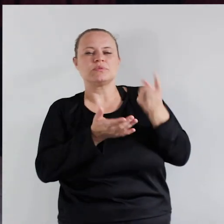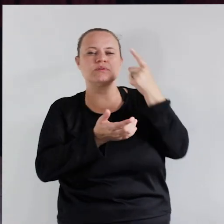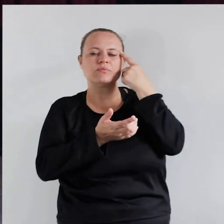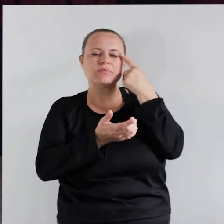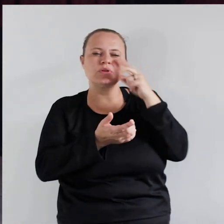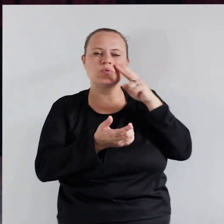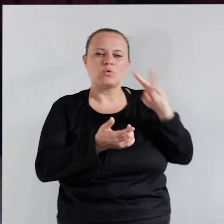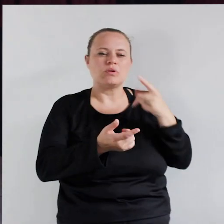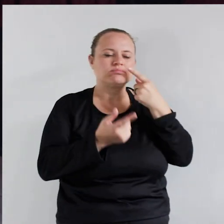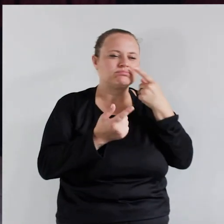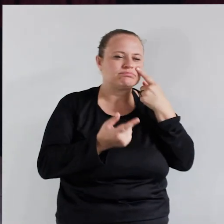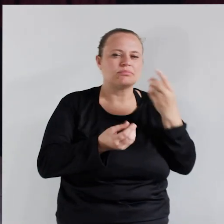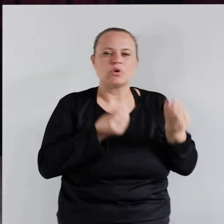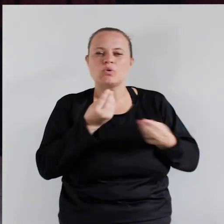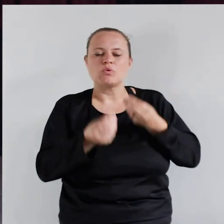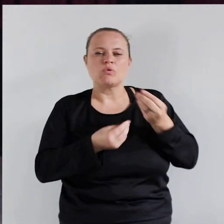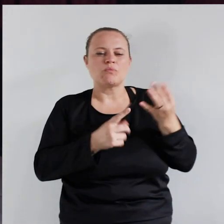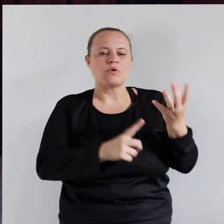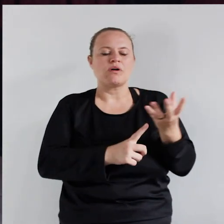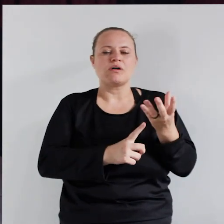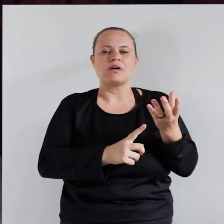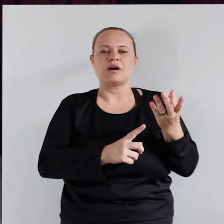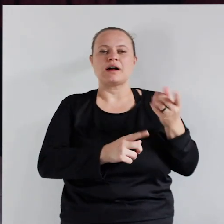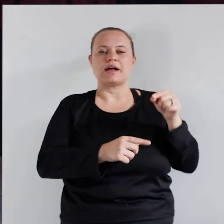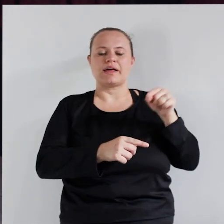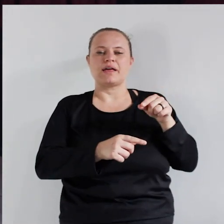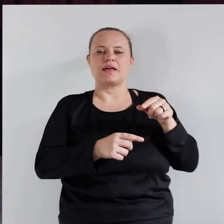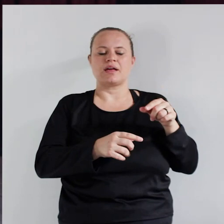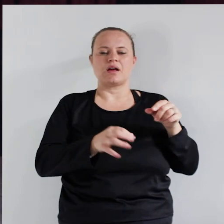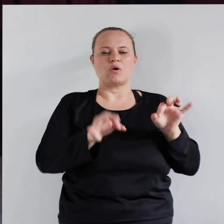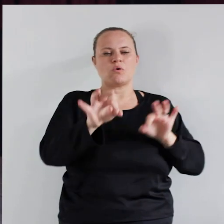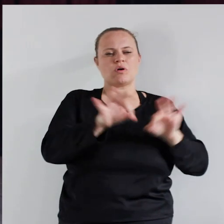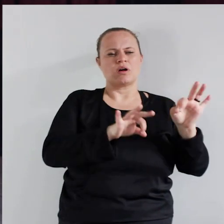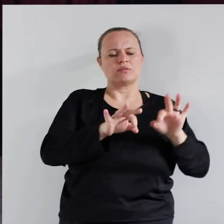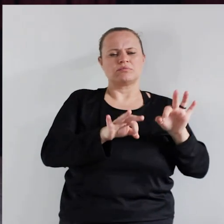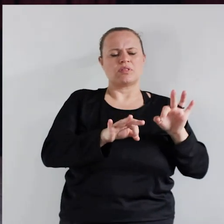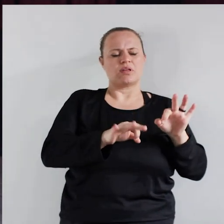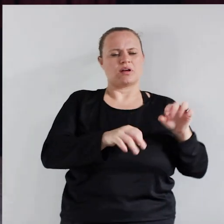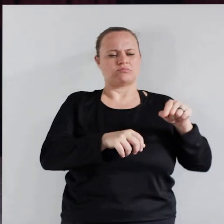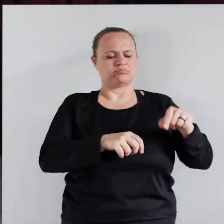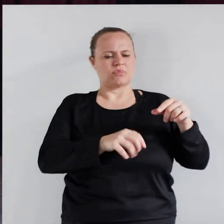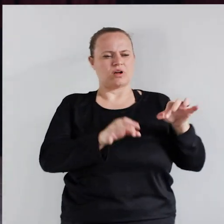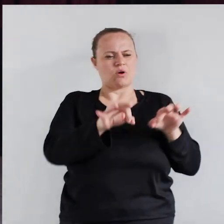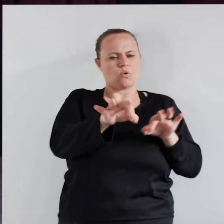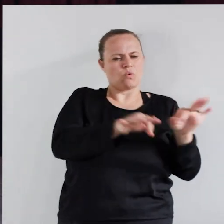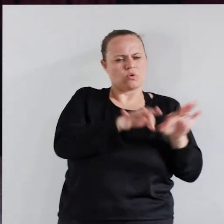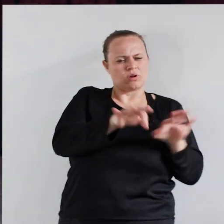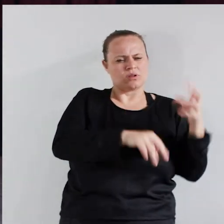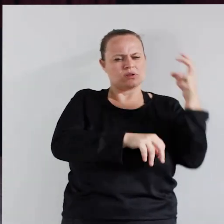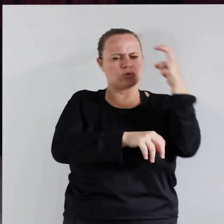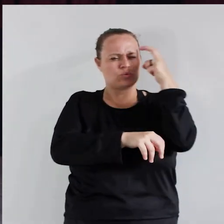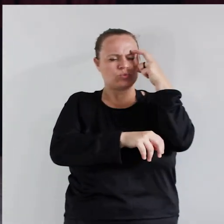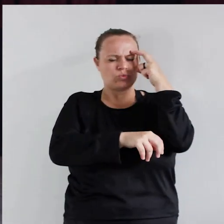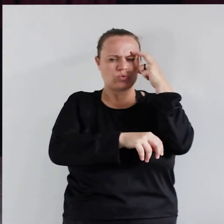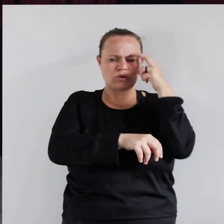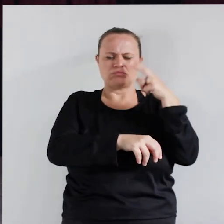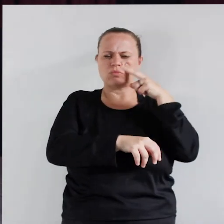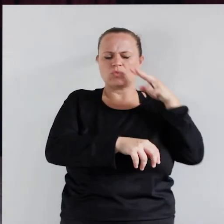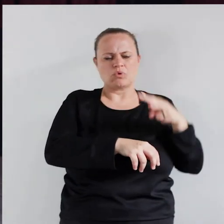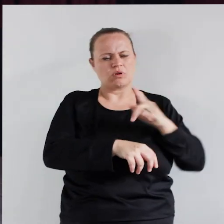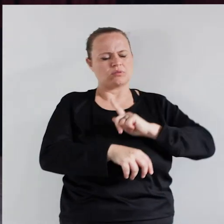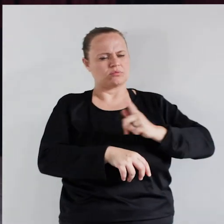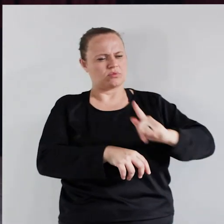ciência política, e aí a gente começa a olhar também, que é uma questão importante, a articulação das organizações